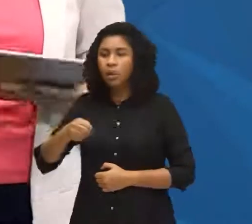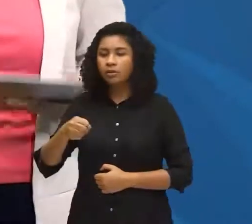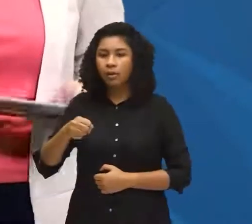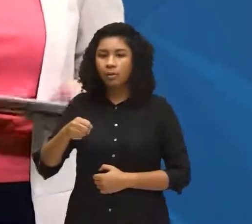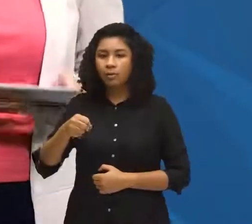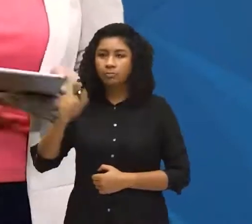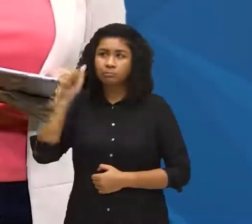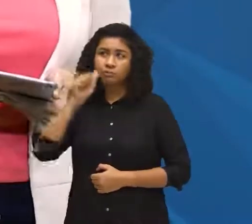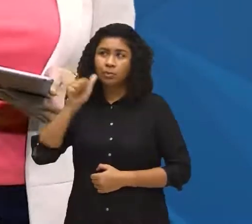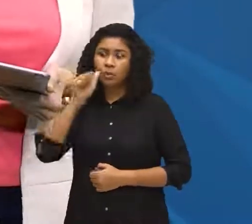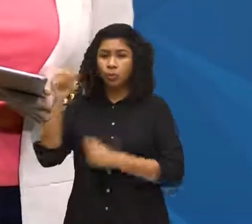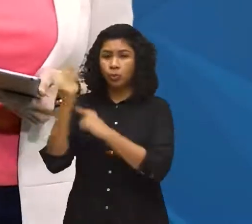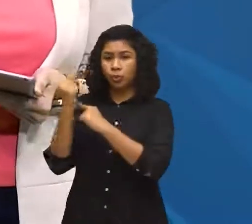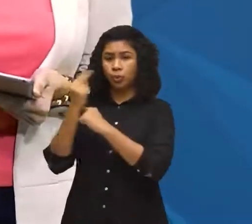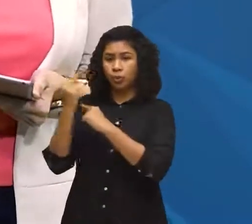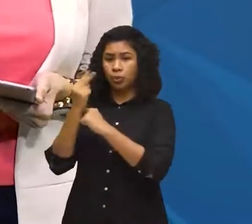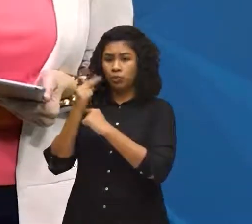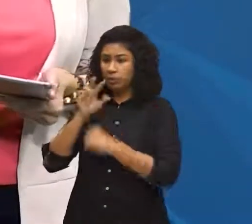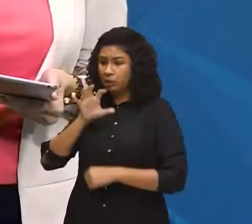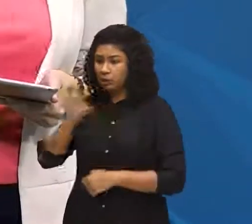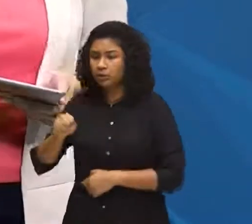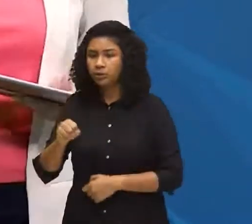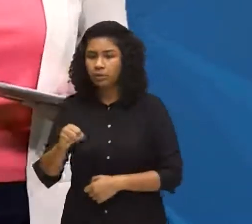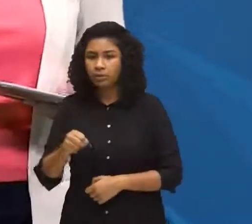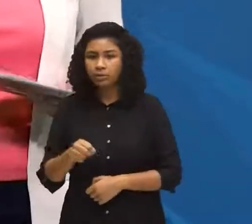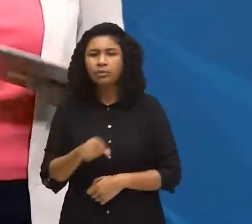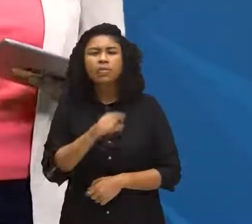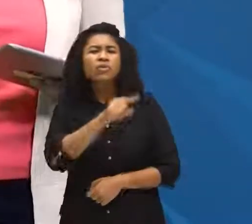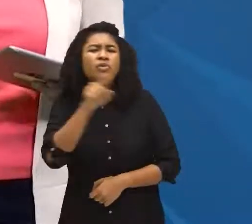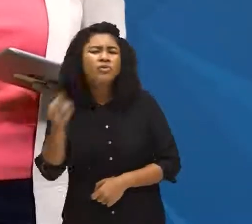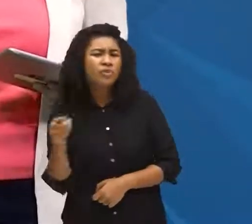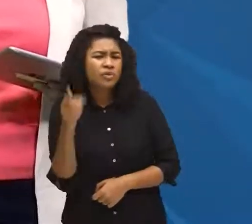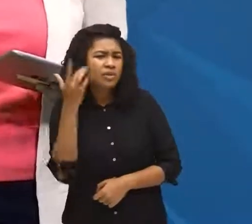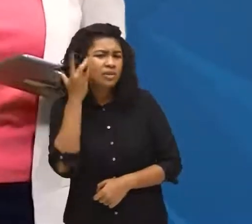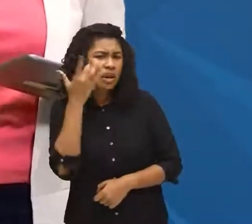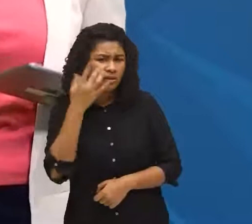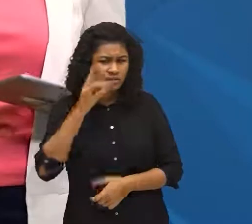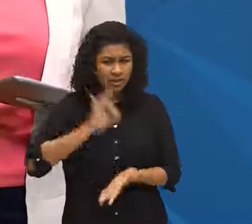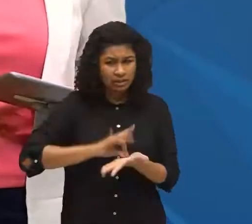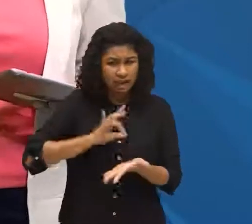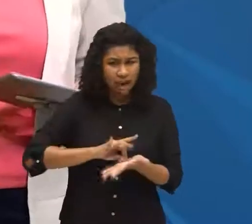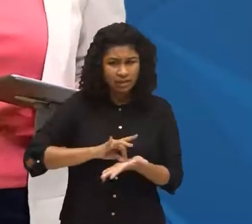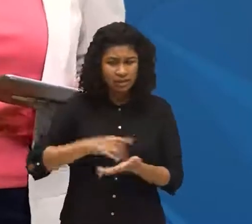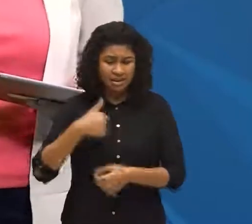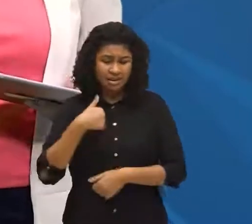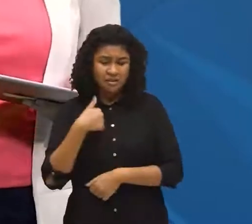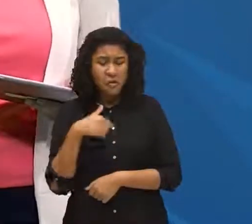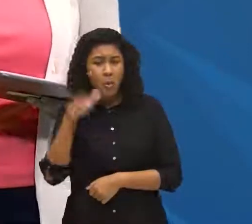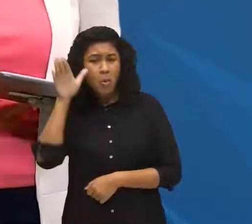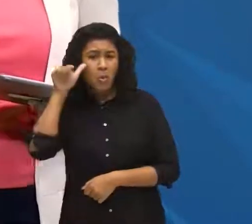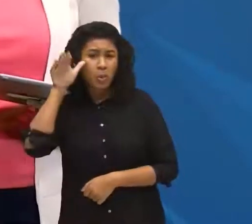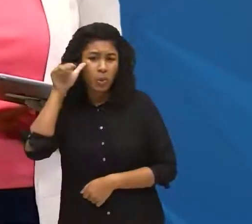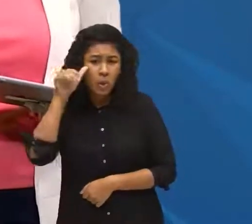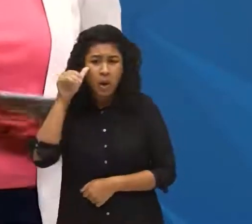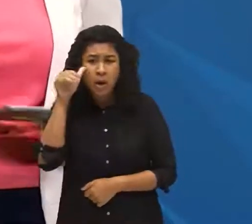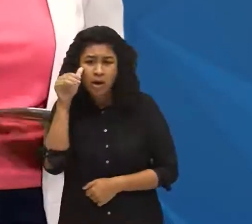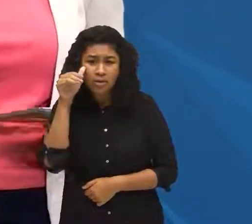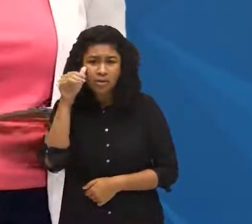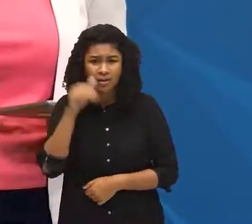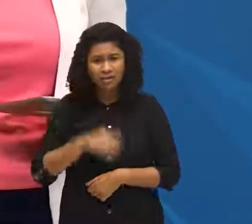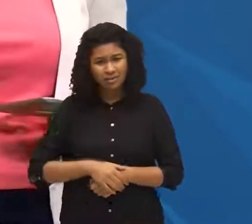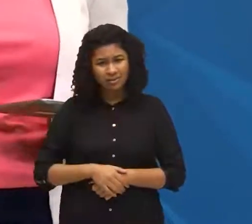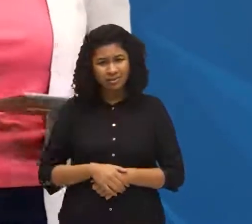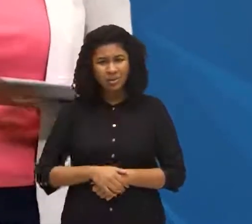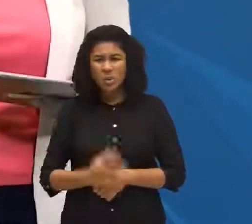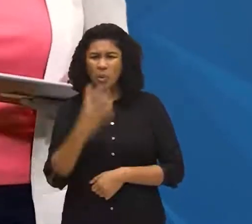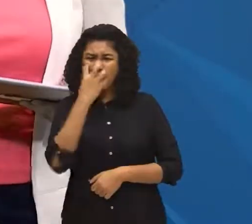Você acha que isso é verdade? Eu ficaria curiosa. Nossa, um cachorro, né? que se chama gatilho, atirou contra a própria dona. Será